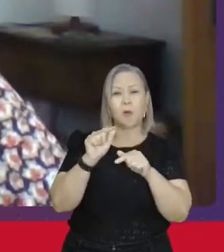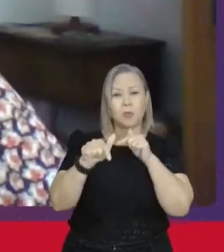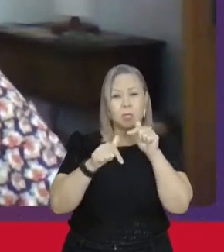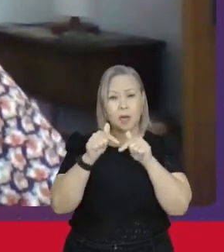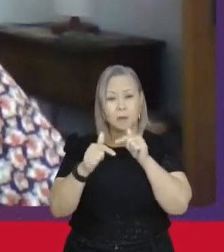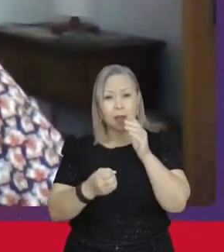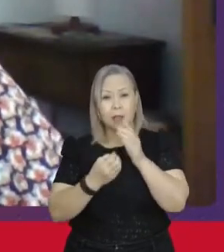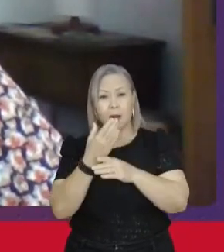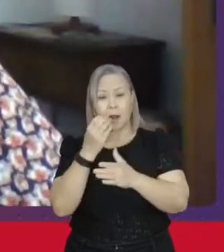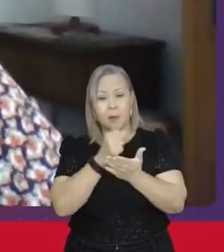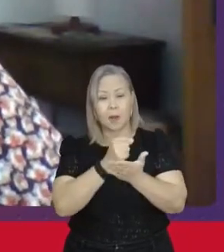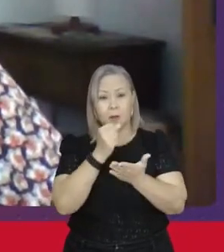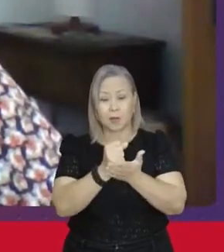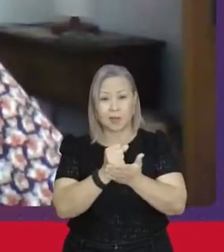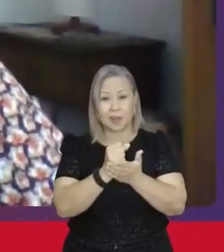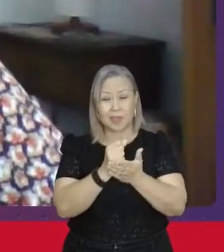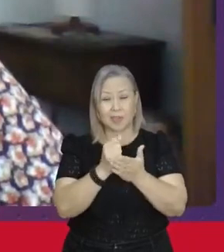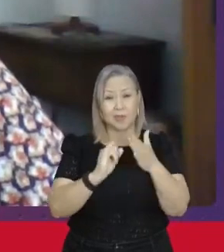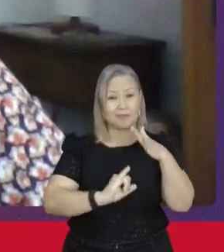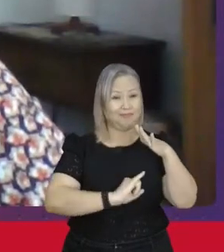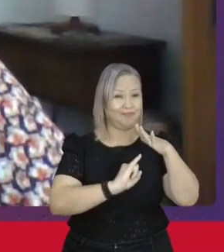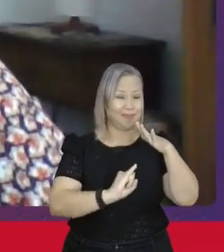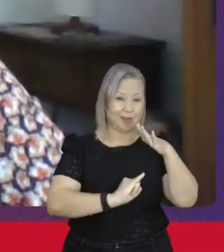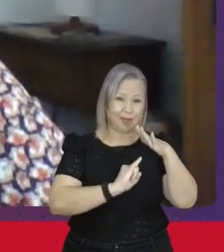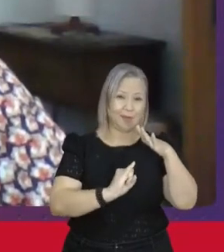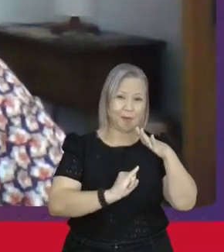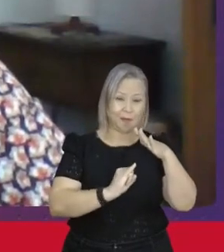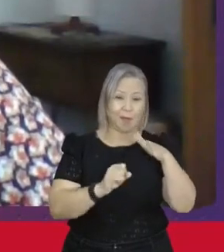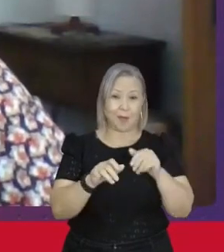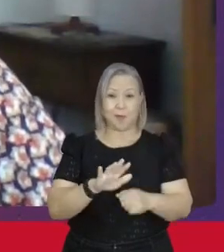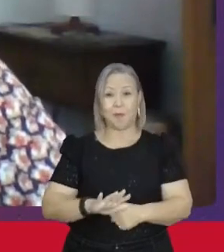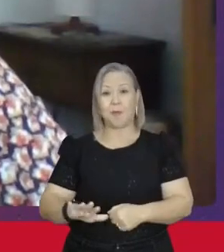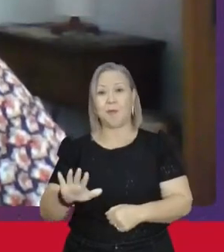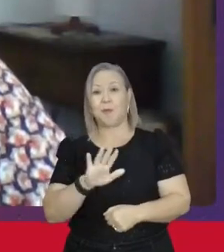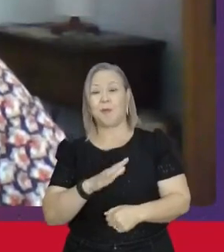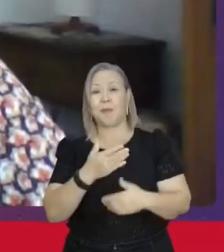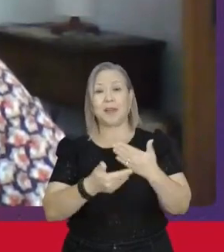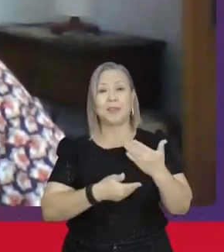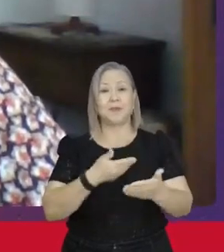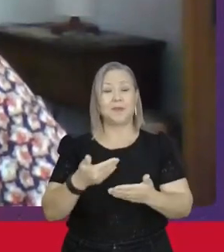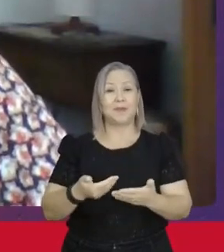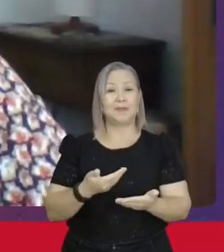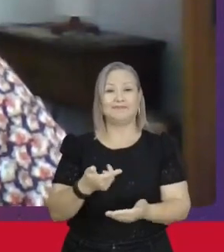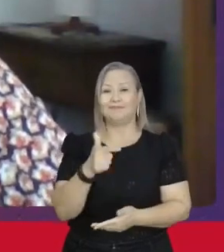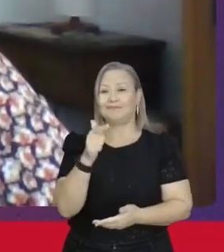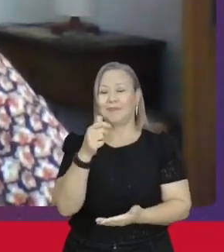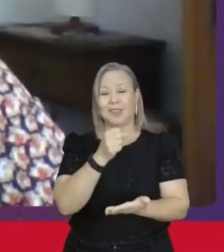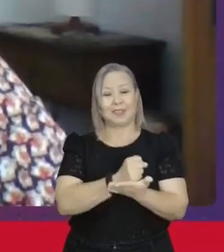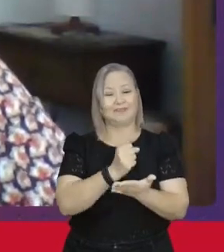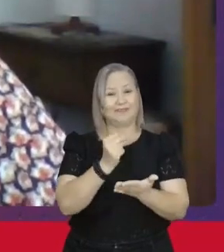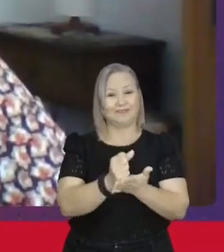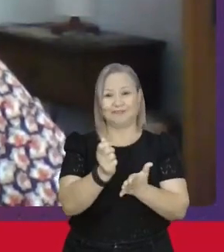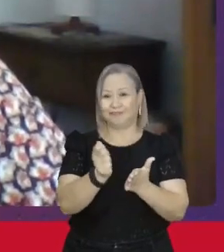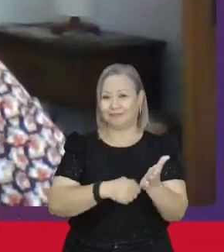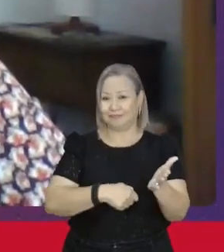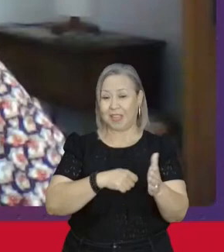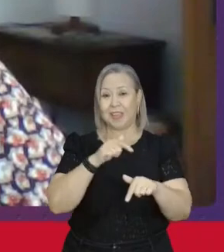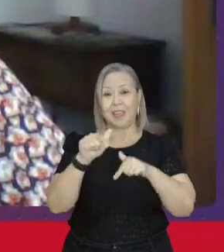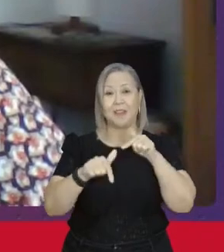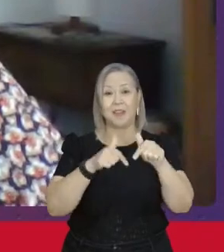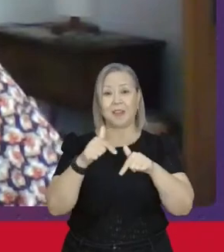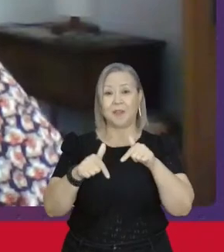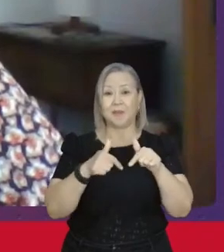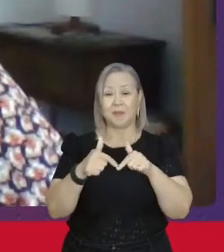para contratações precárias por meio de vínculos sem registro e o trabalho por conta